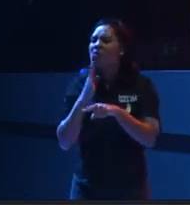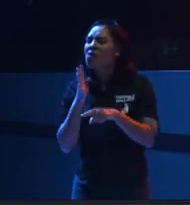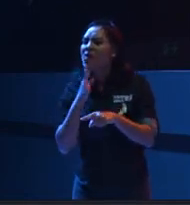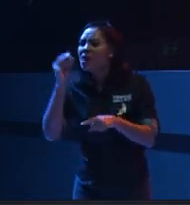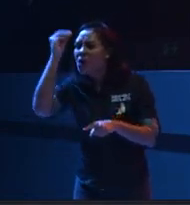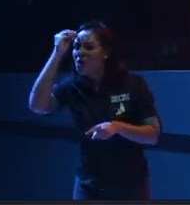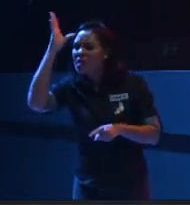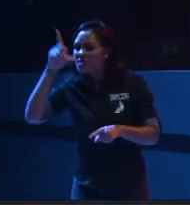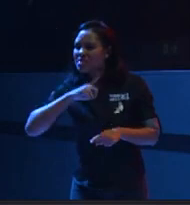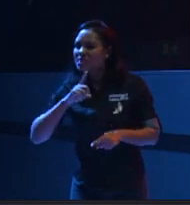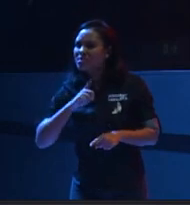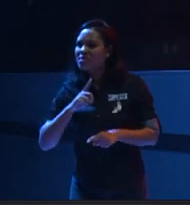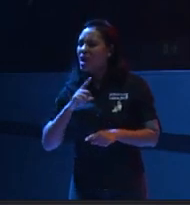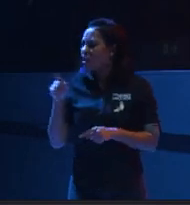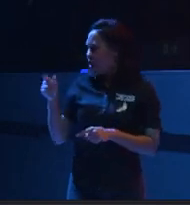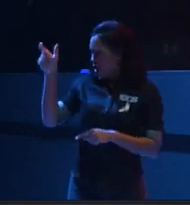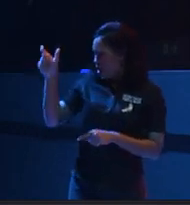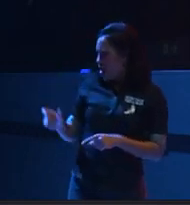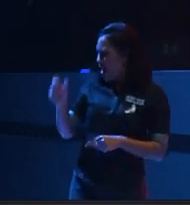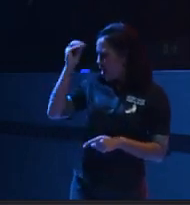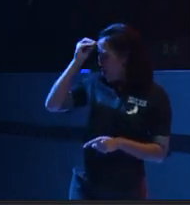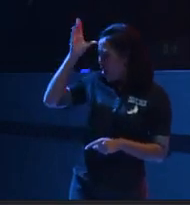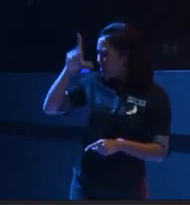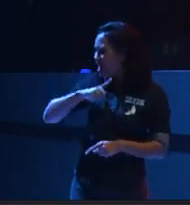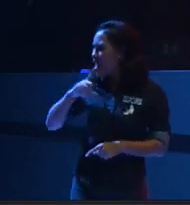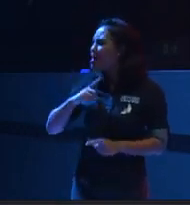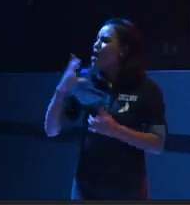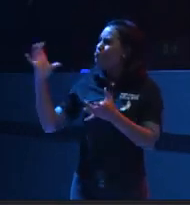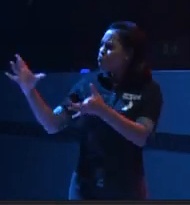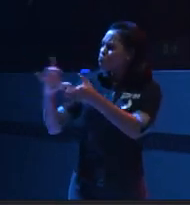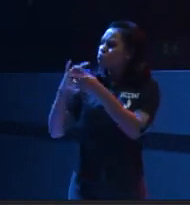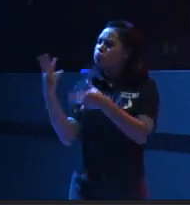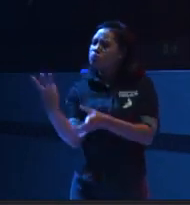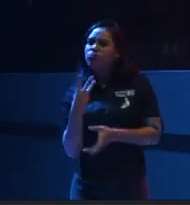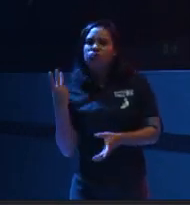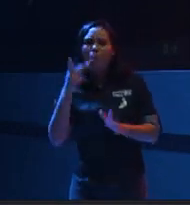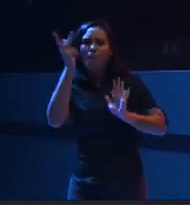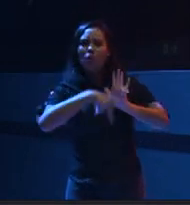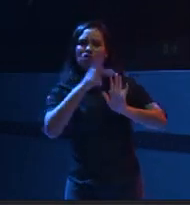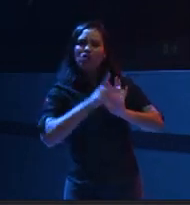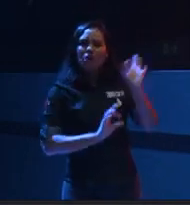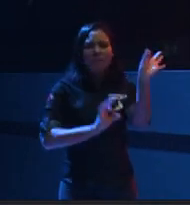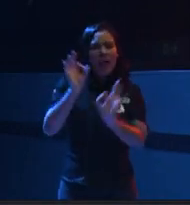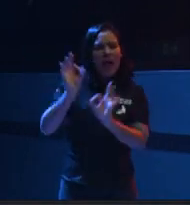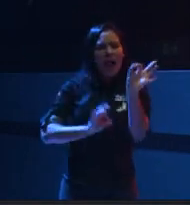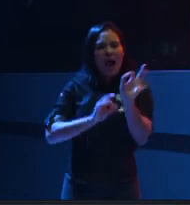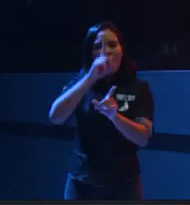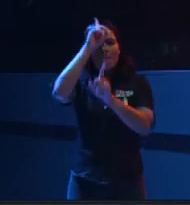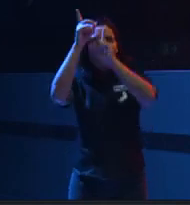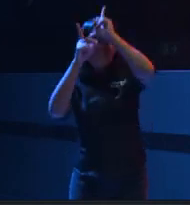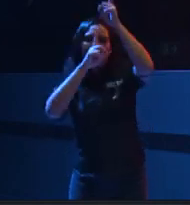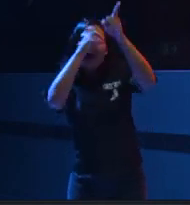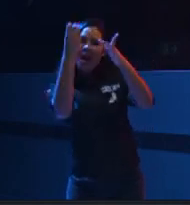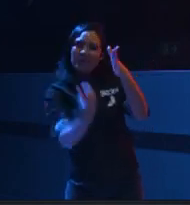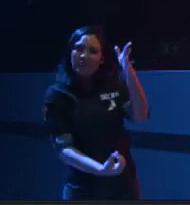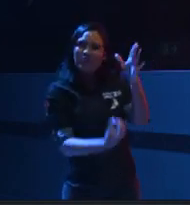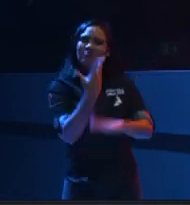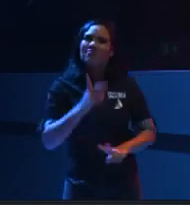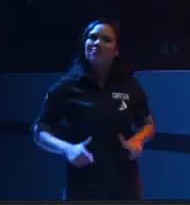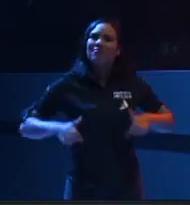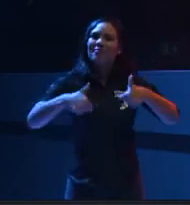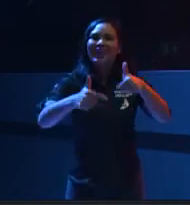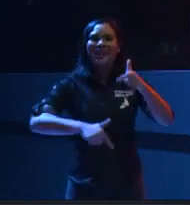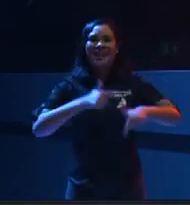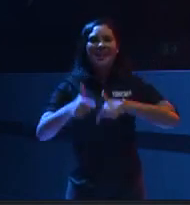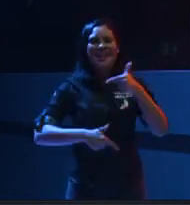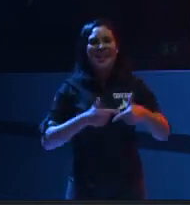outra área com outra área se o lindo para fazer qualquer aquele projeto acontecesse em você tem que acreditar que esse negócio pode ser uma revira-volta